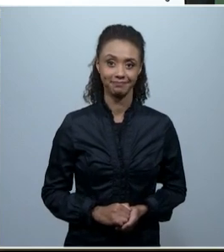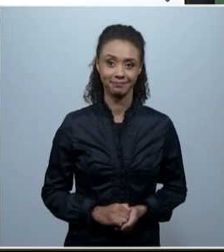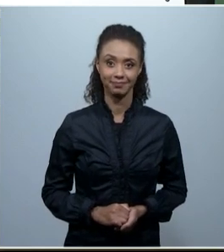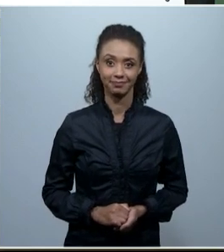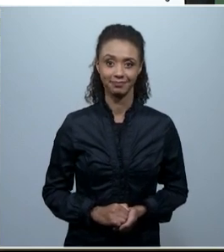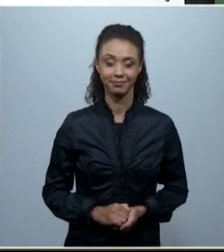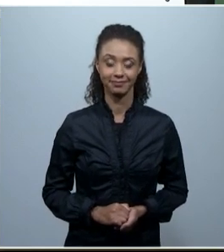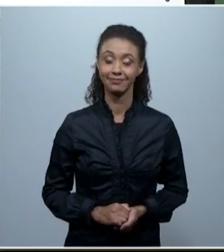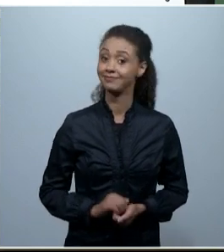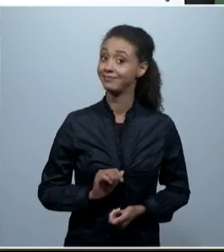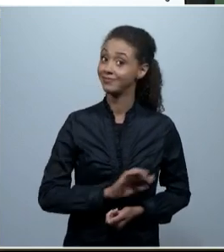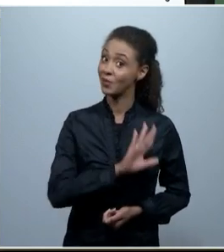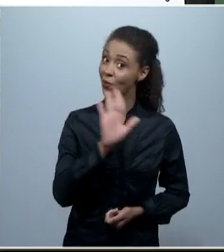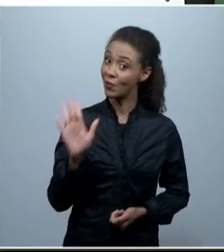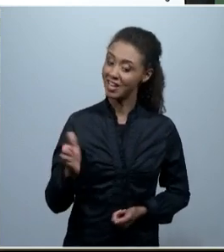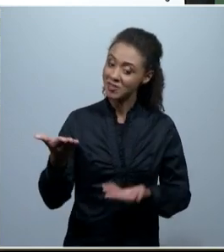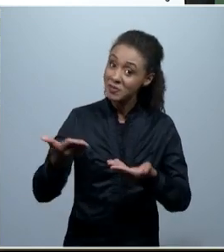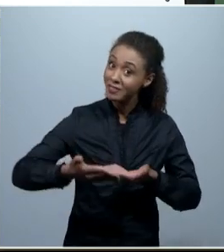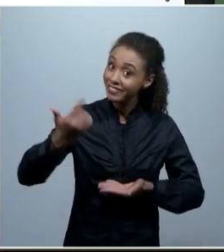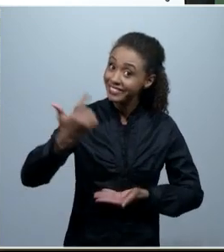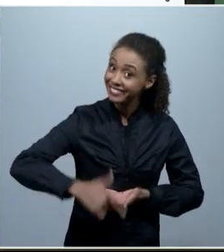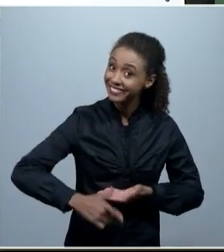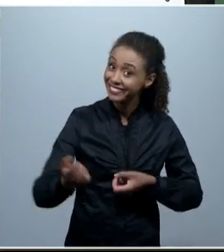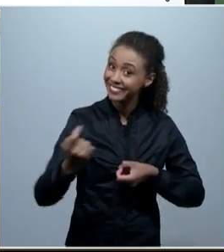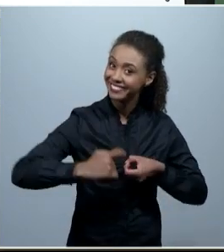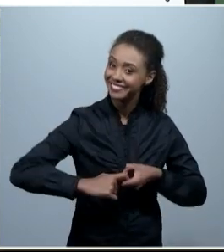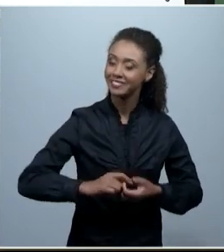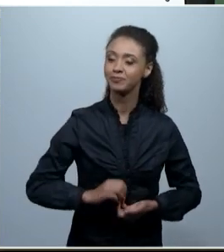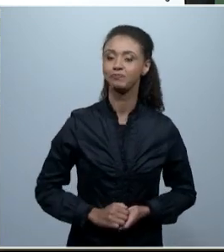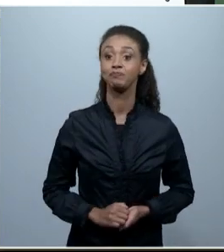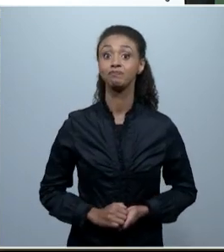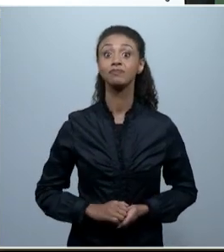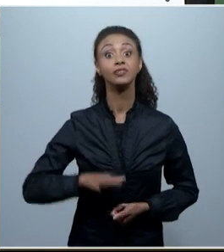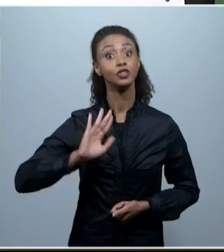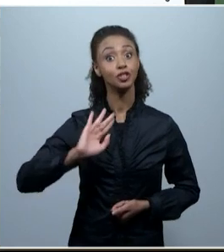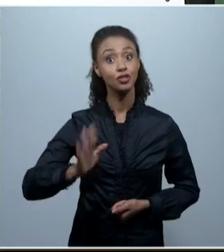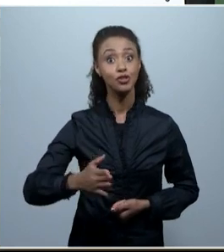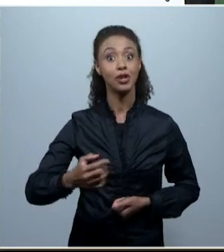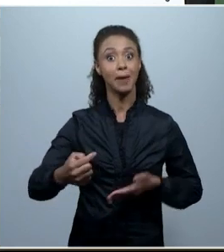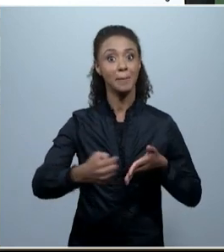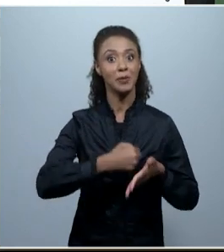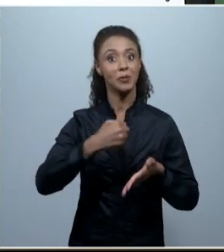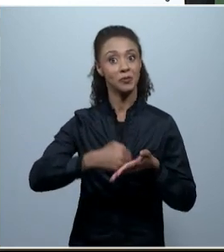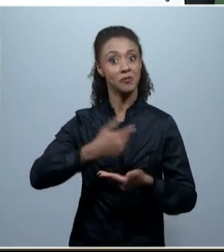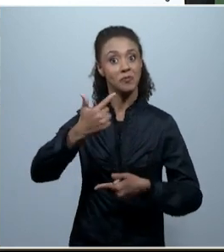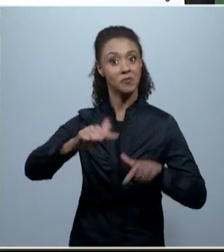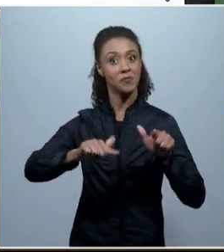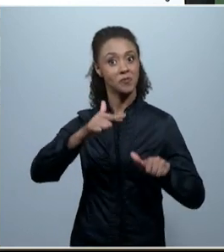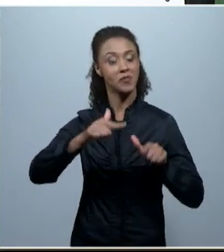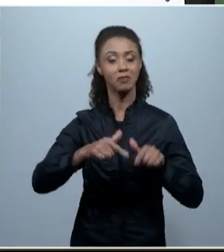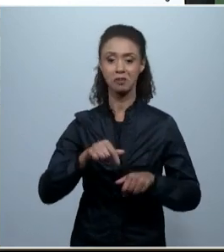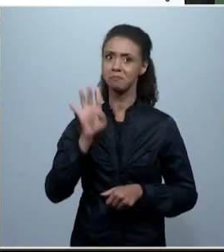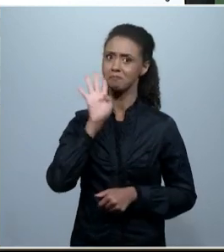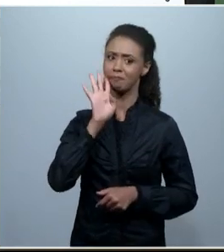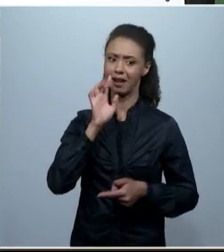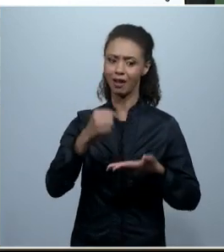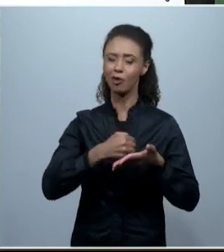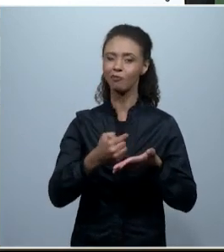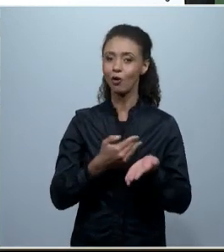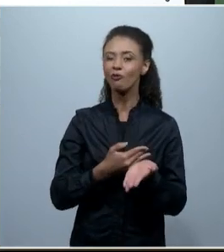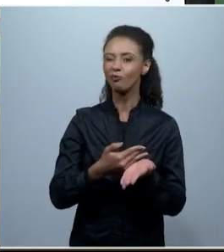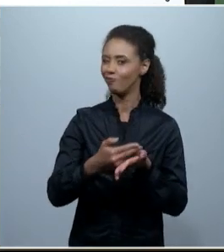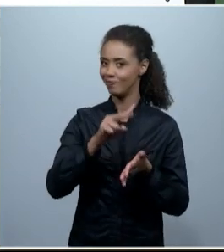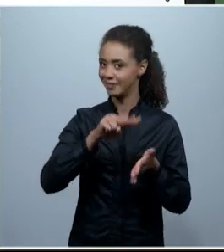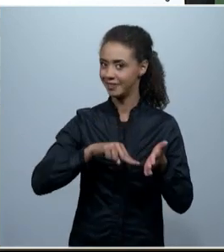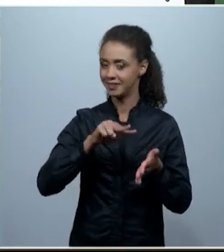o las bem vindos de volta a exibir mais algumas perguntas aqui durante intervalos perguntas bem legais então vou começar além